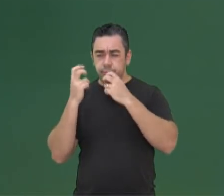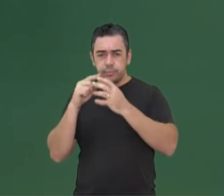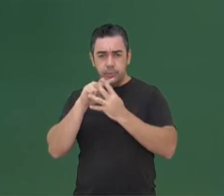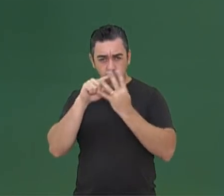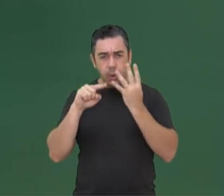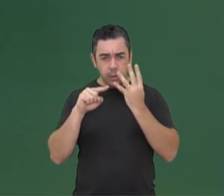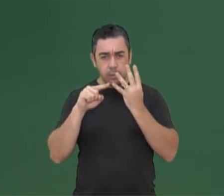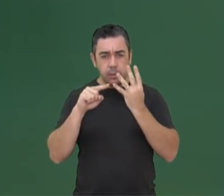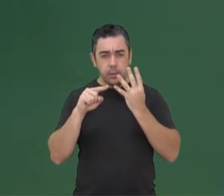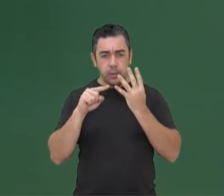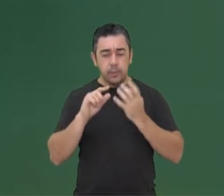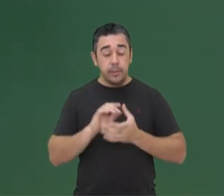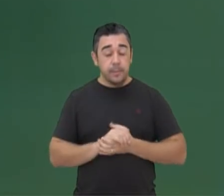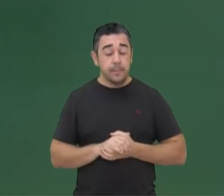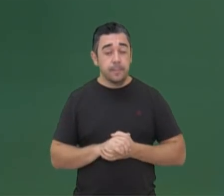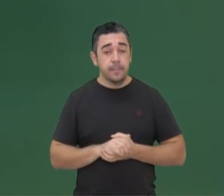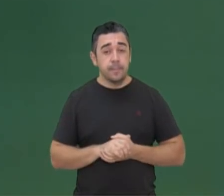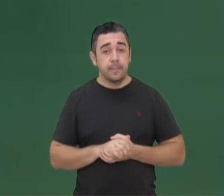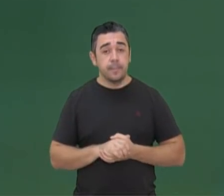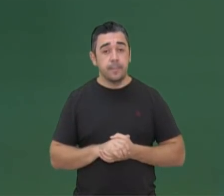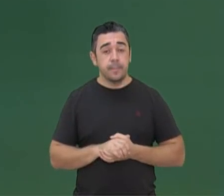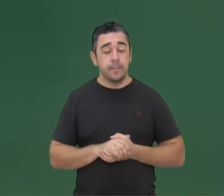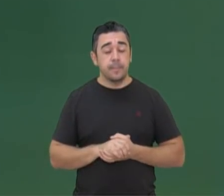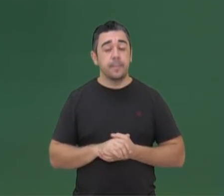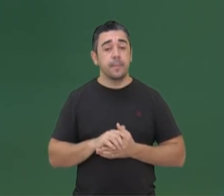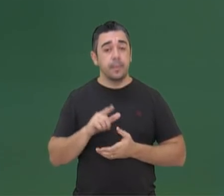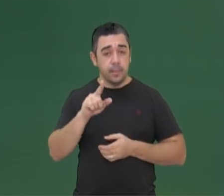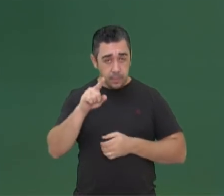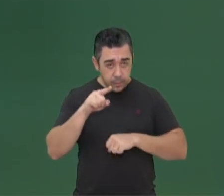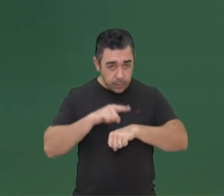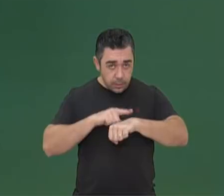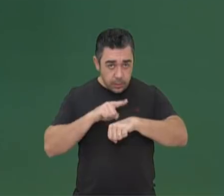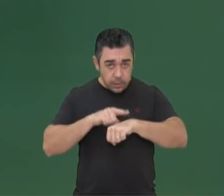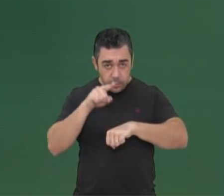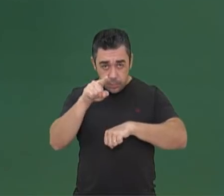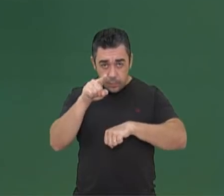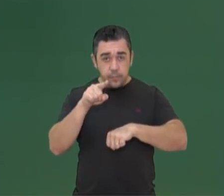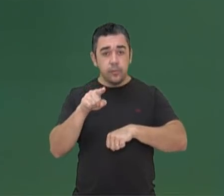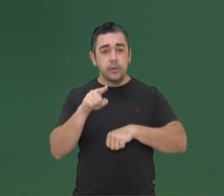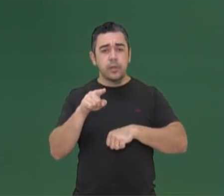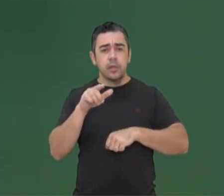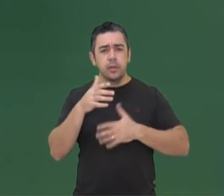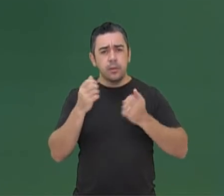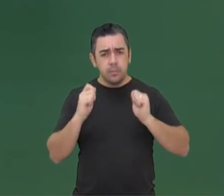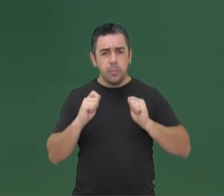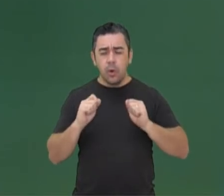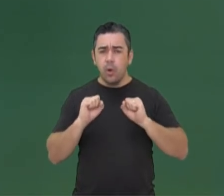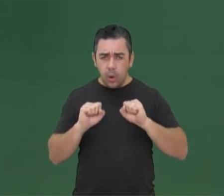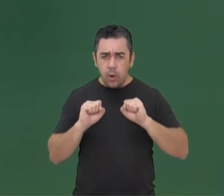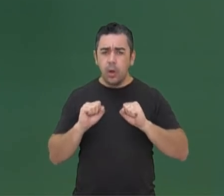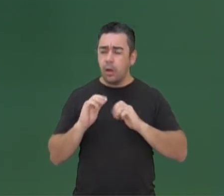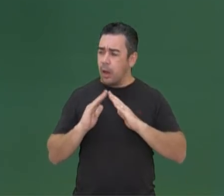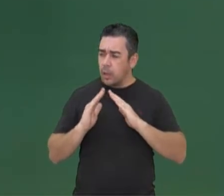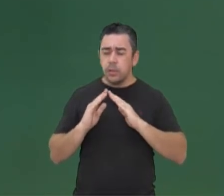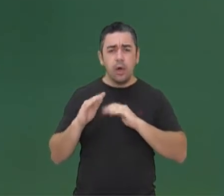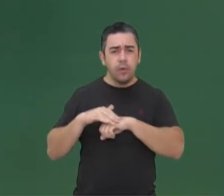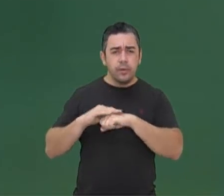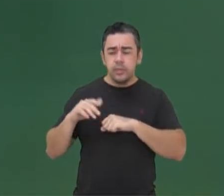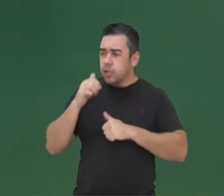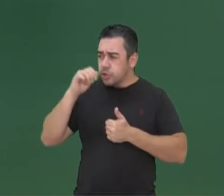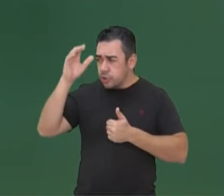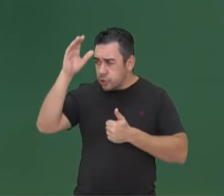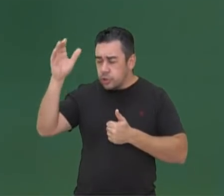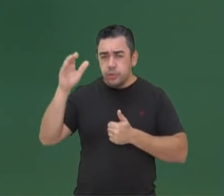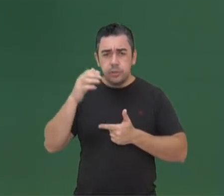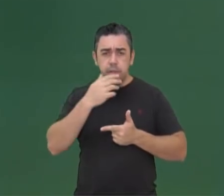observem a terceira, observem a quarta imagem. Eu vou dar esse tempinho, quero que vocês discutam com quem está próximo, se está a tia, se está